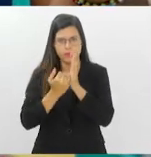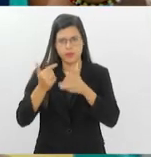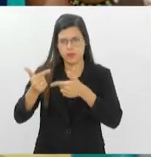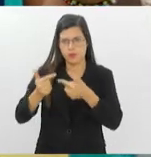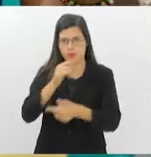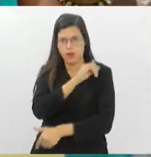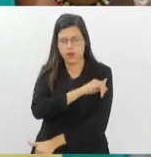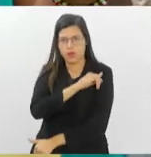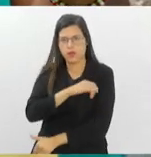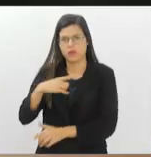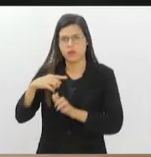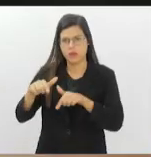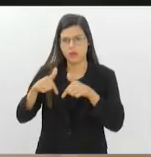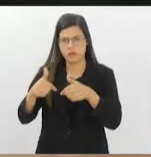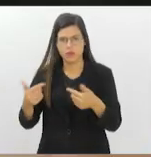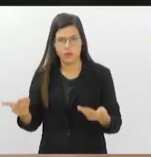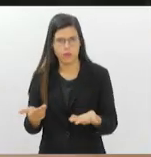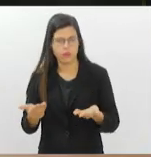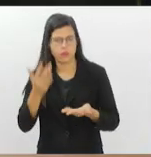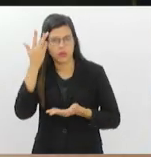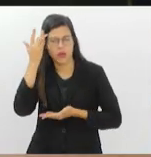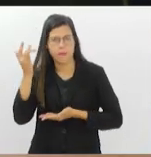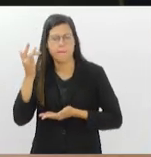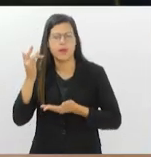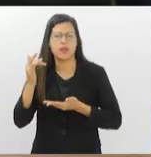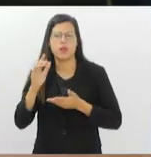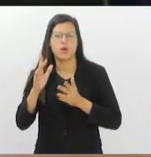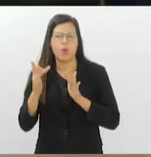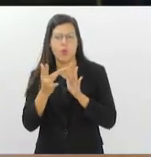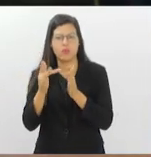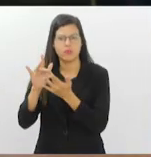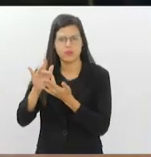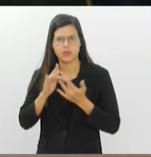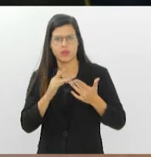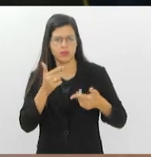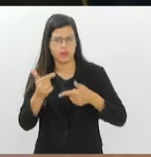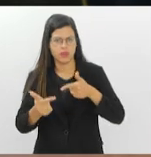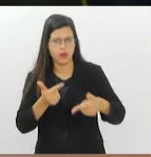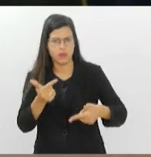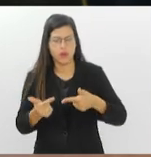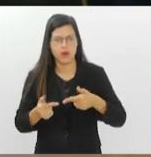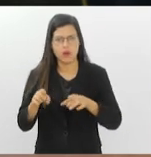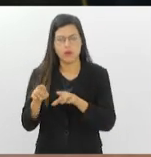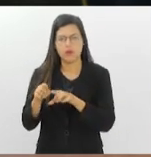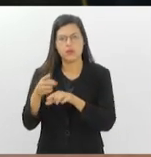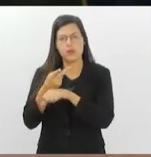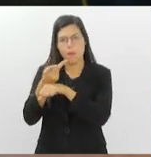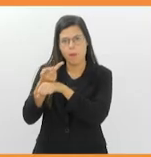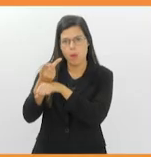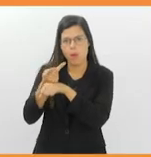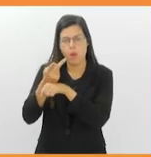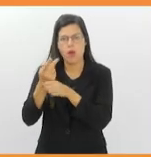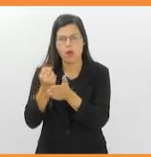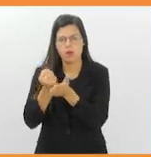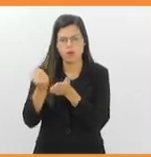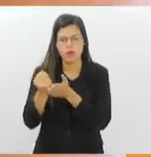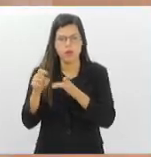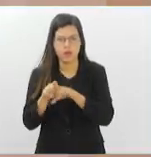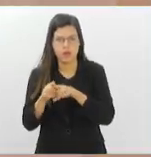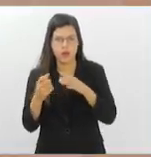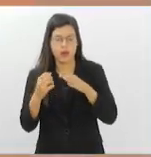ações hoje e amanhã agilizando contato entre Trabalhadores em busca de emprego e empresas